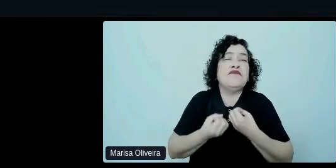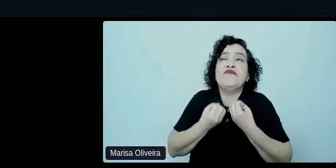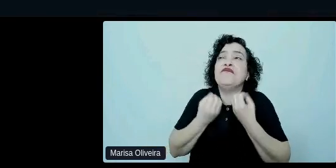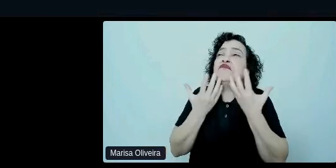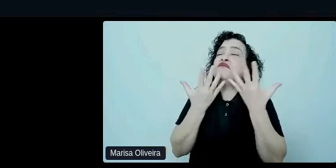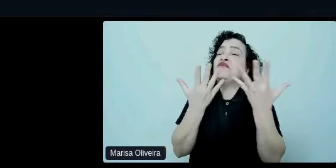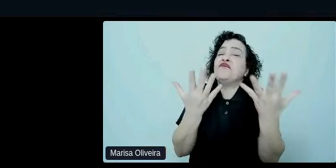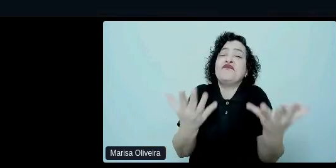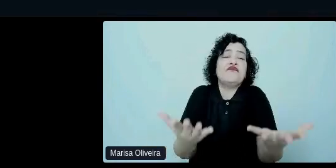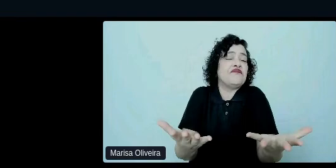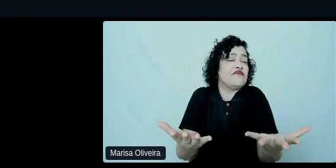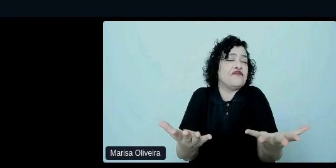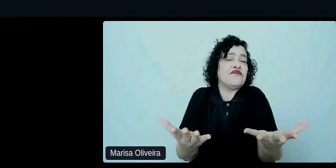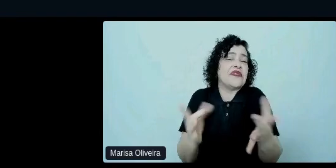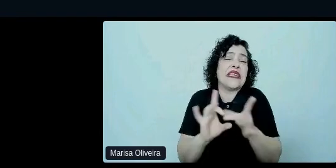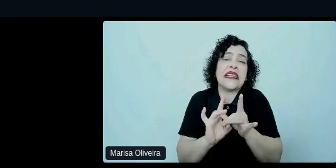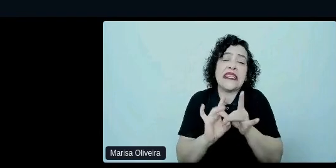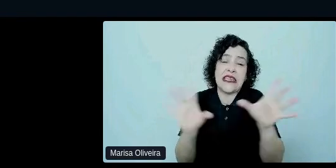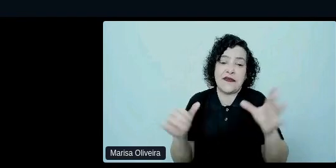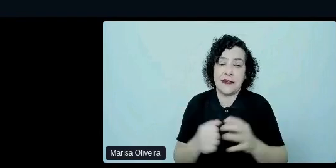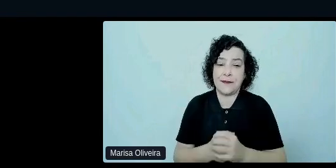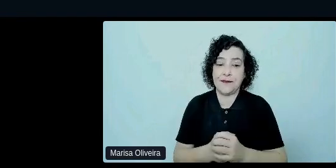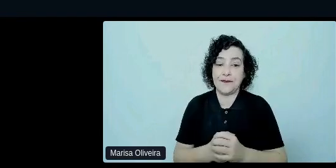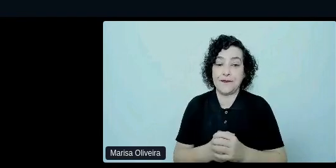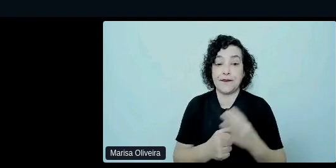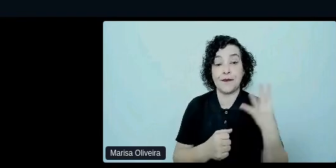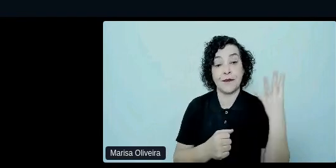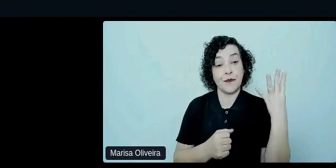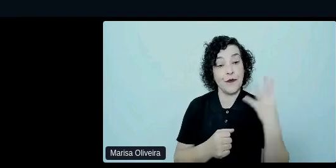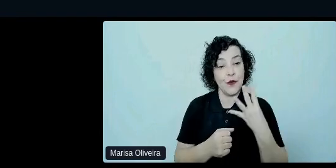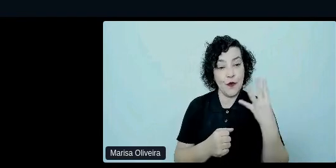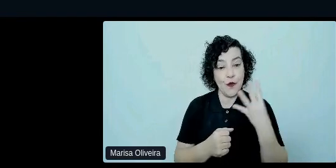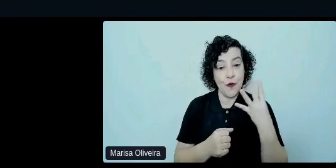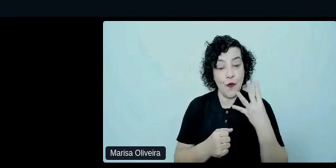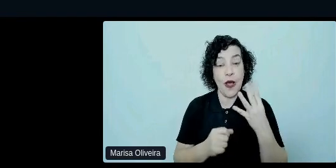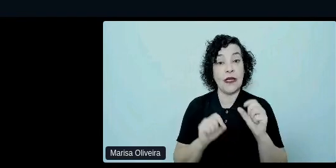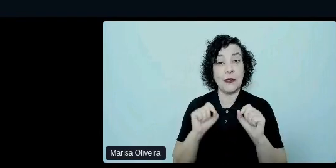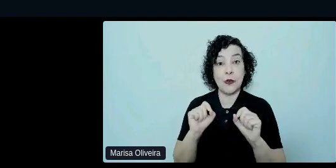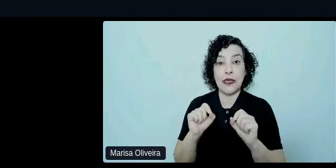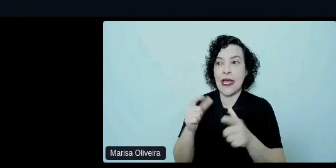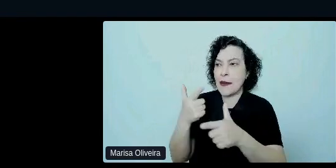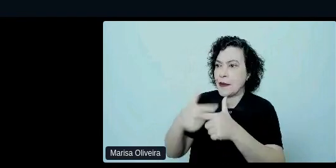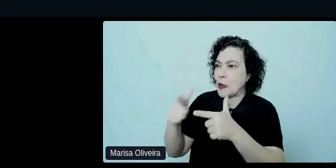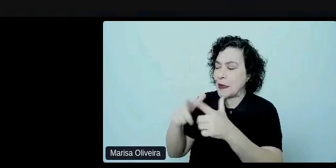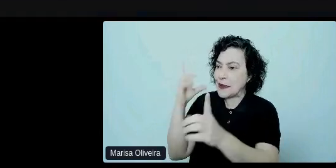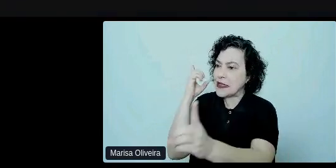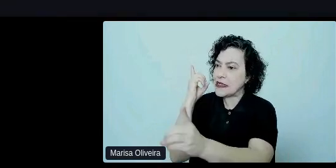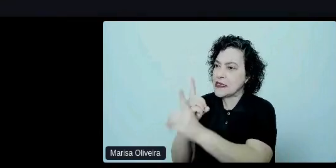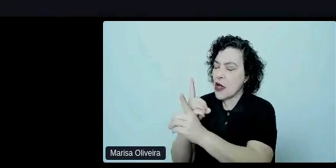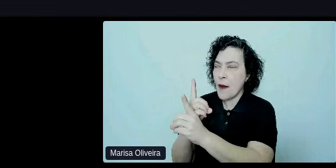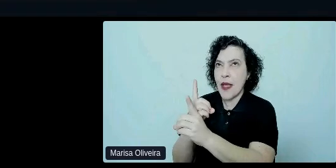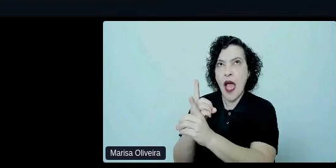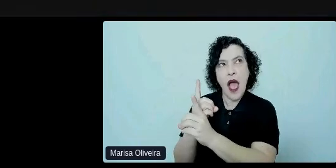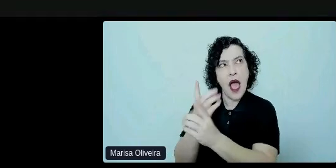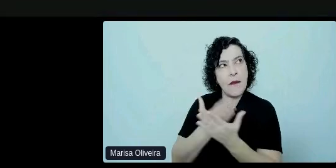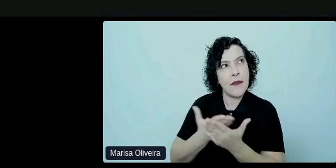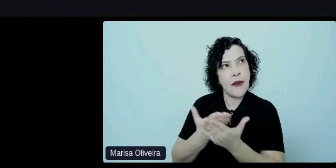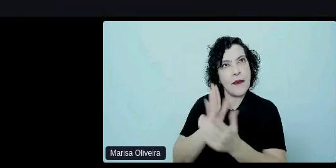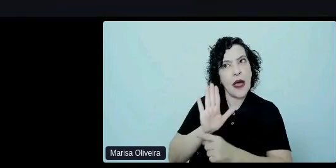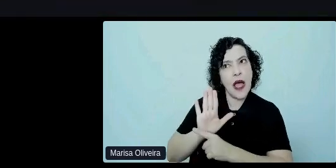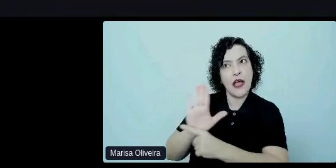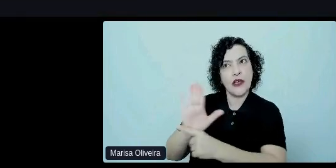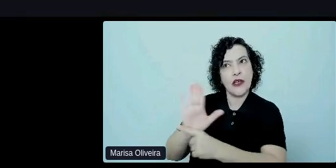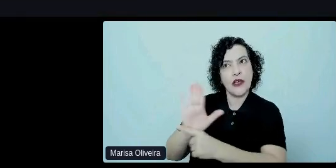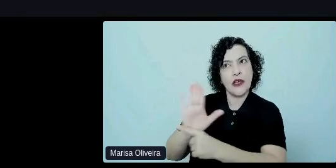trazer. O quarto ponto é que soluções geram impacto. Eu tenho uma teoria de